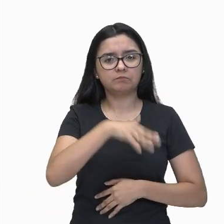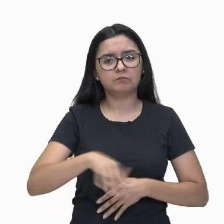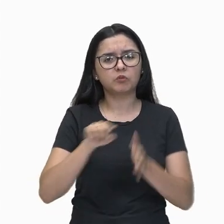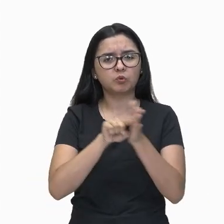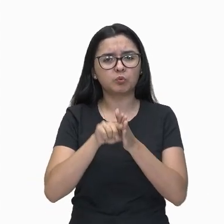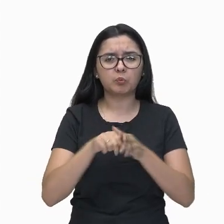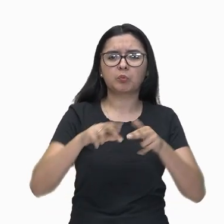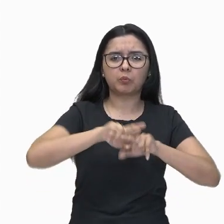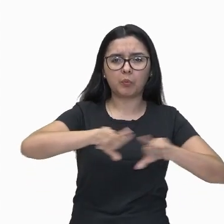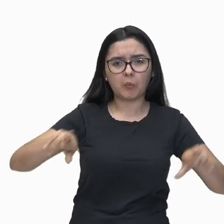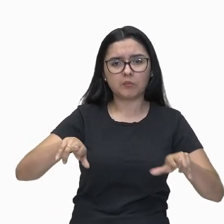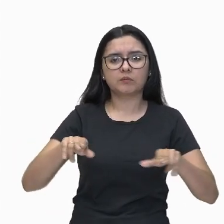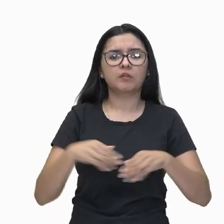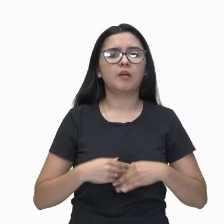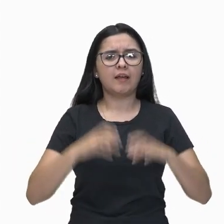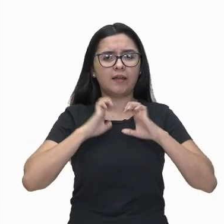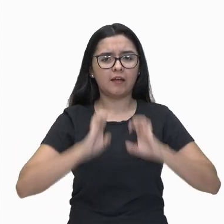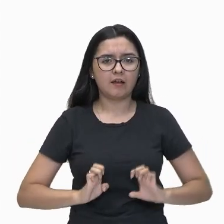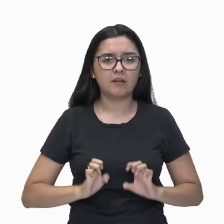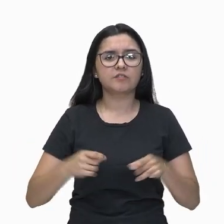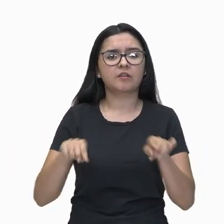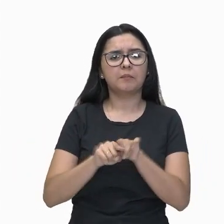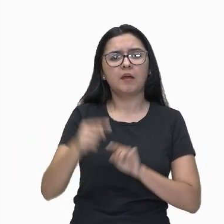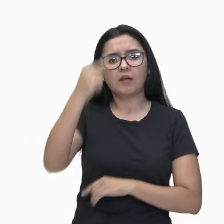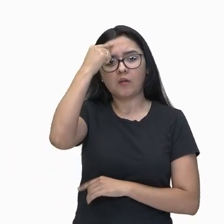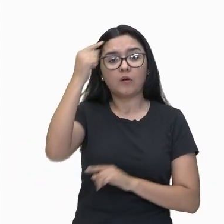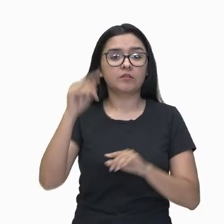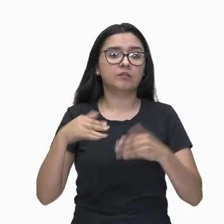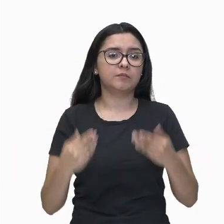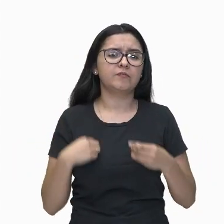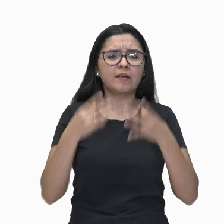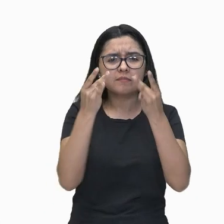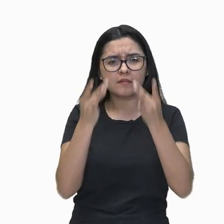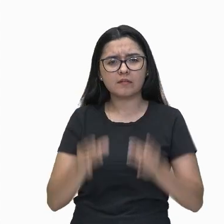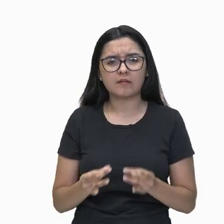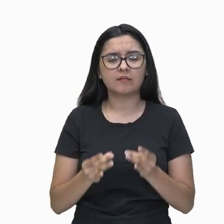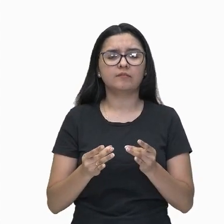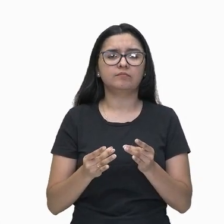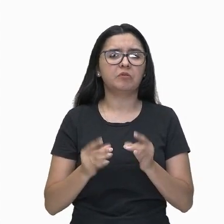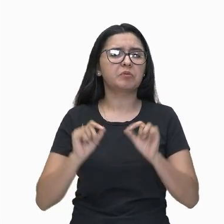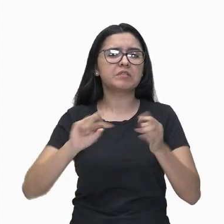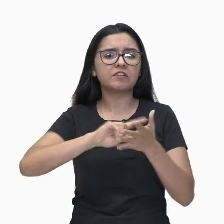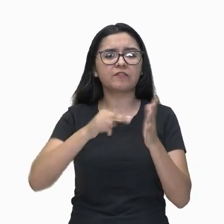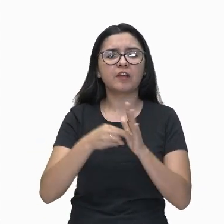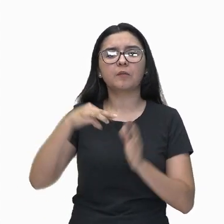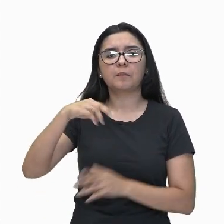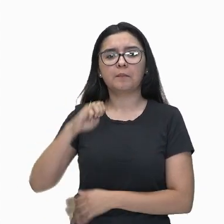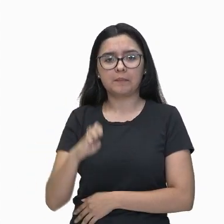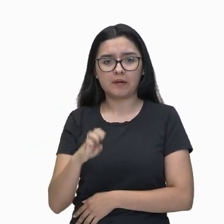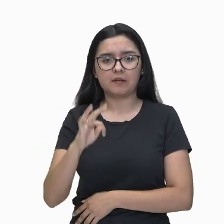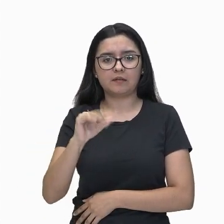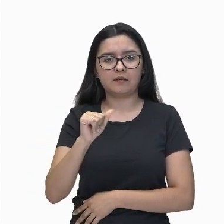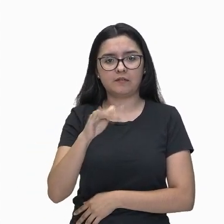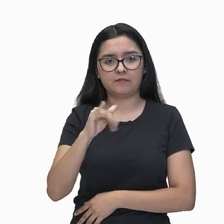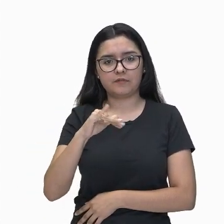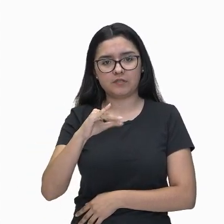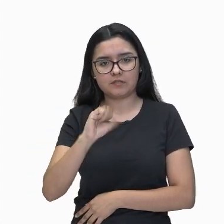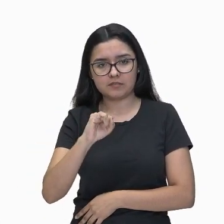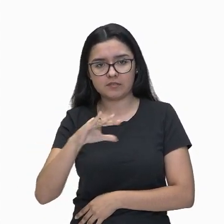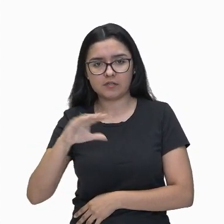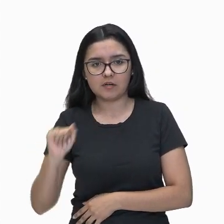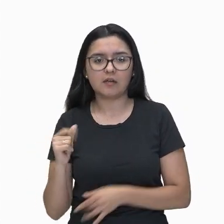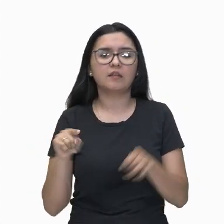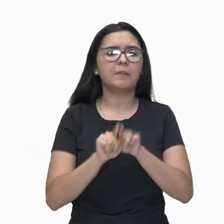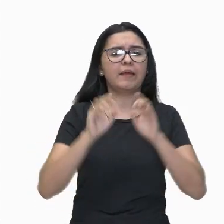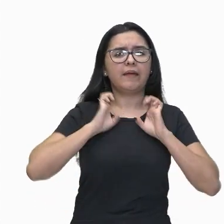Então, vamos detalhar aqui a metafísica, as indagações metafísicas, a ética